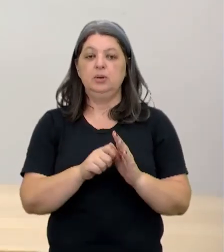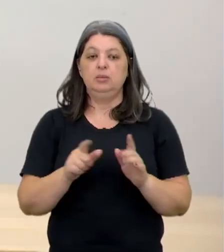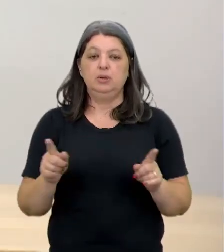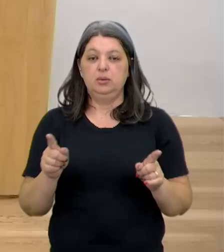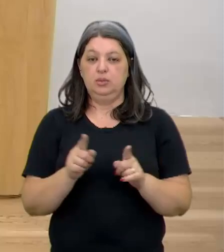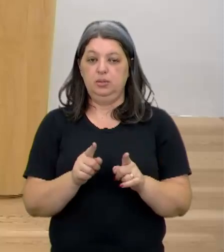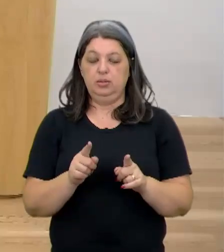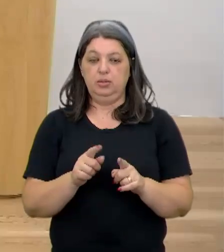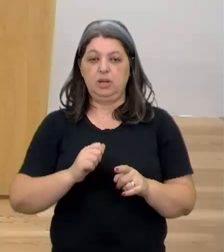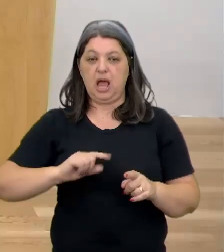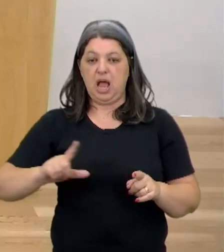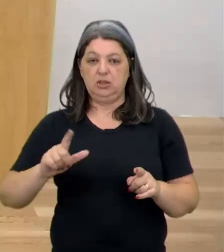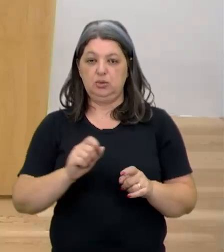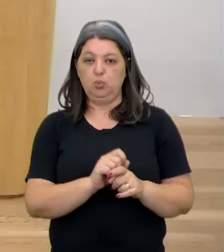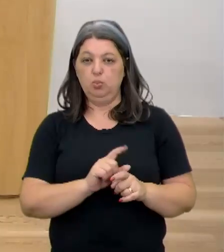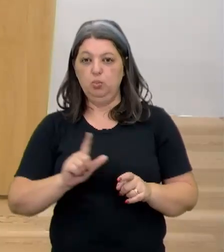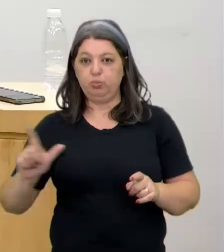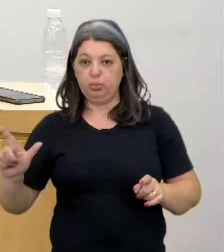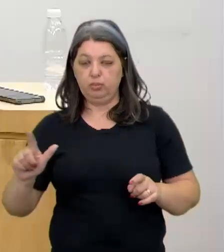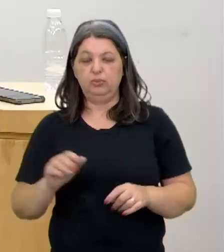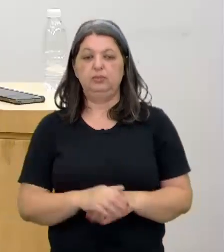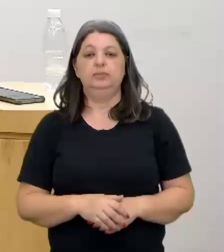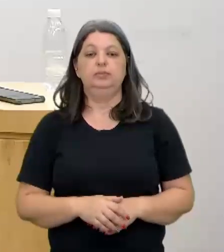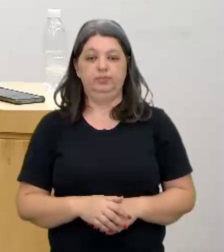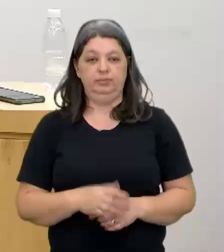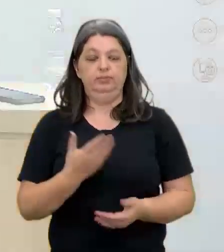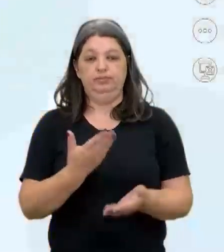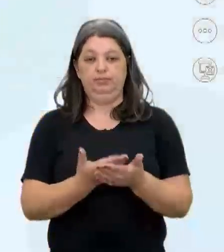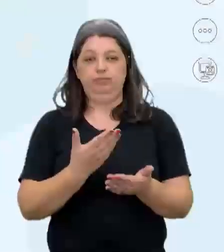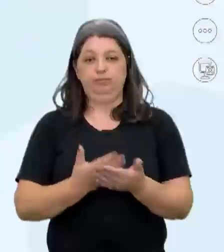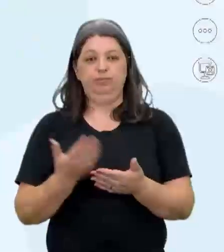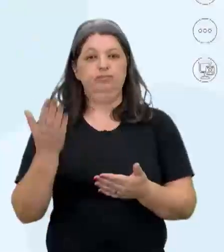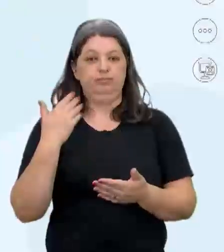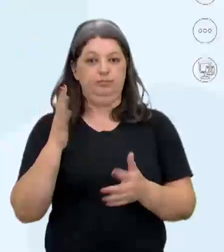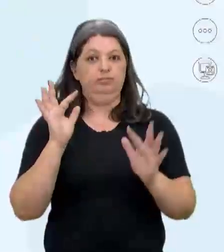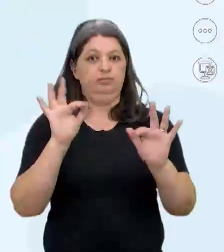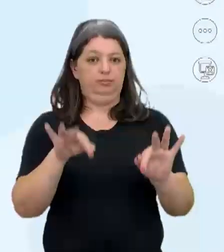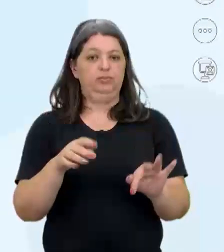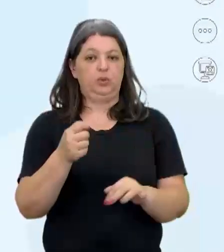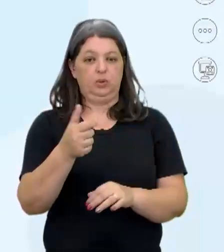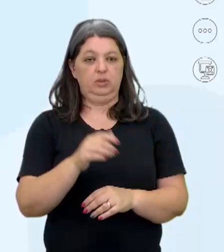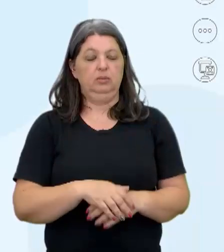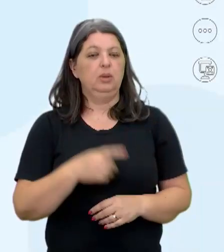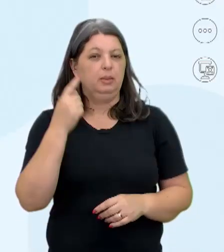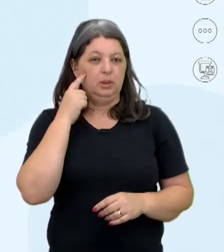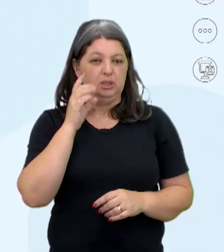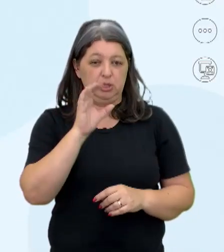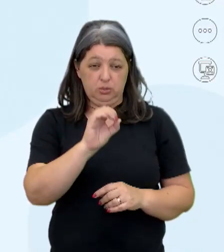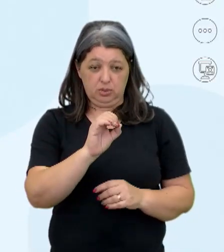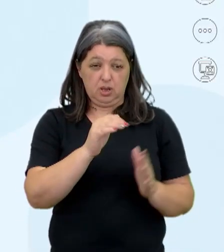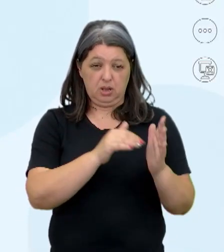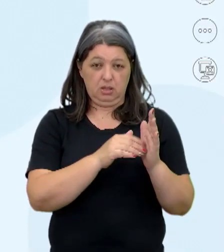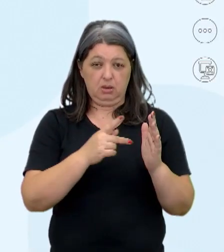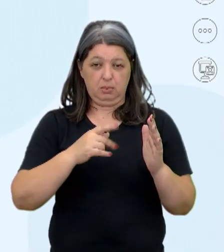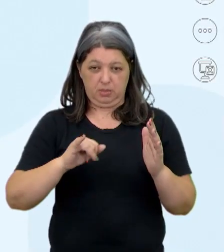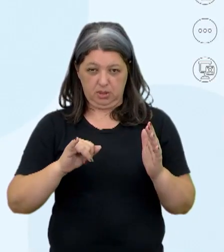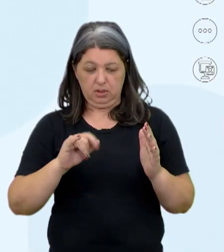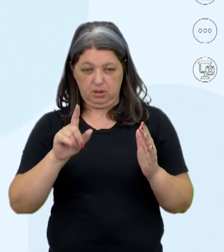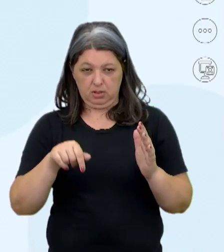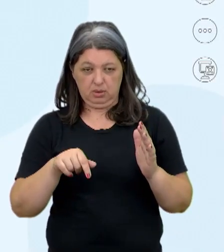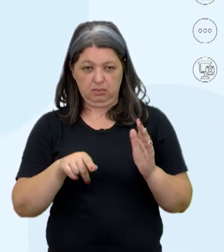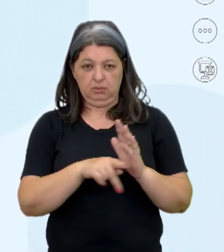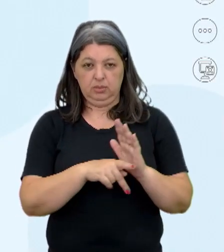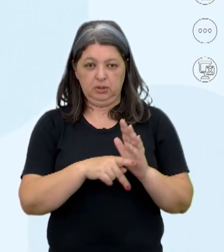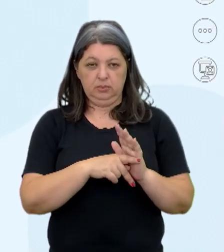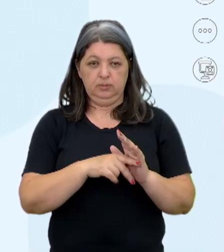estica. Professora Roberta, vamos conferir, a aula está acabando. Vamos que a aula está acabando. Então, ó, lembra, a gente está pensando do 0 até o π. Certo? Essa é a nossa função